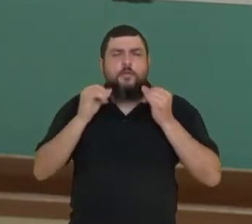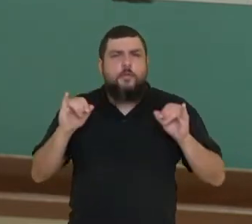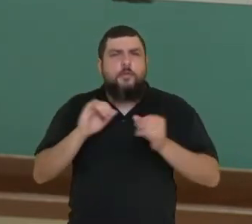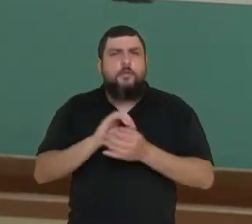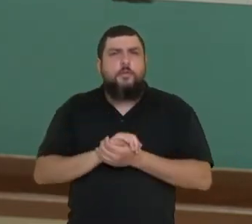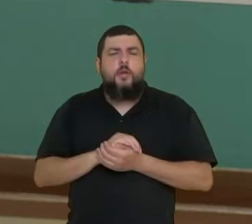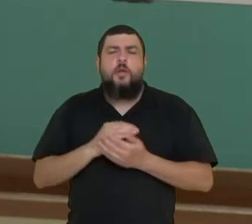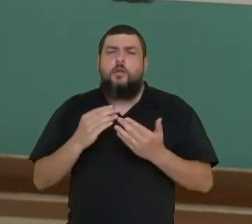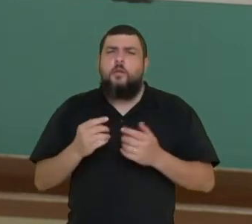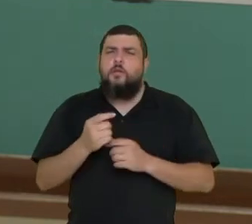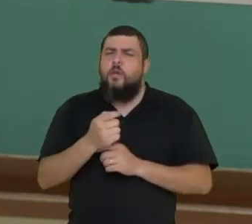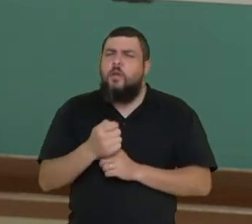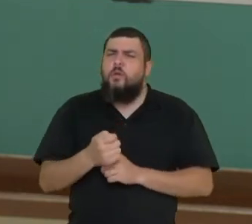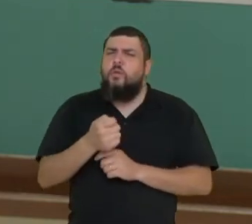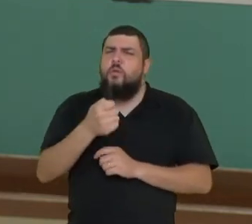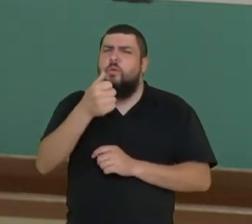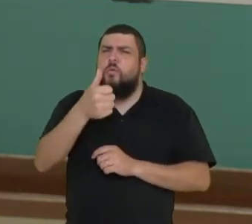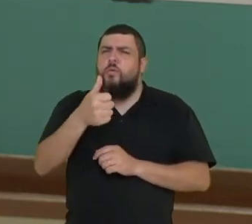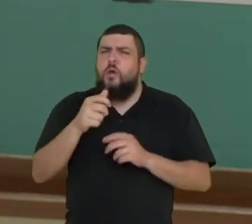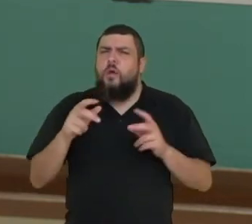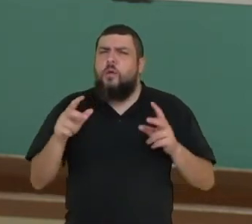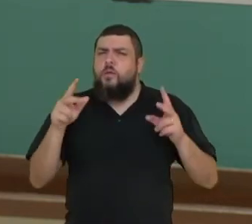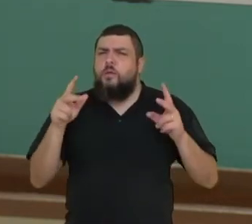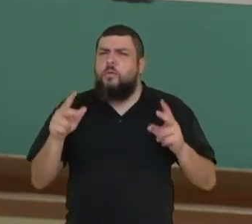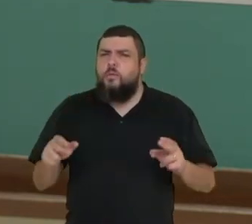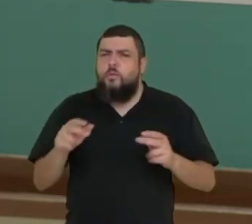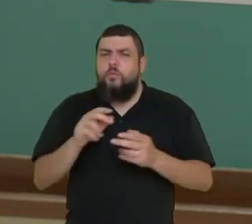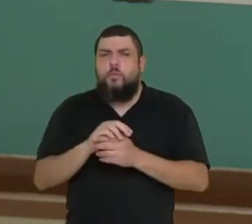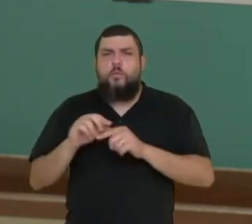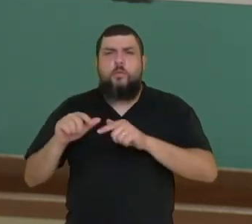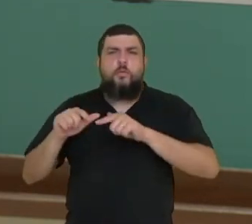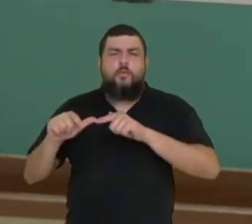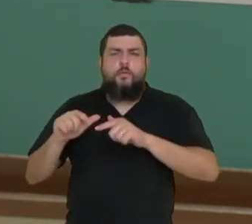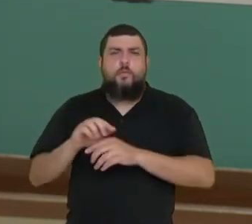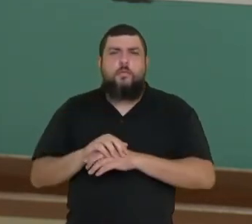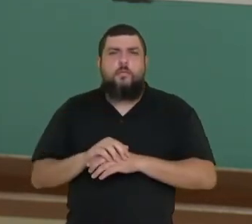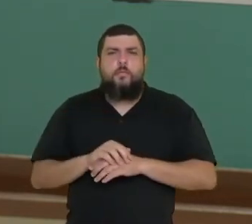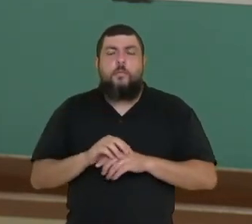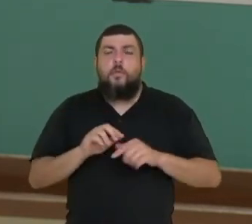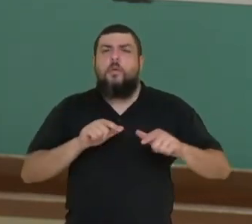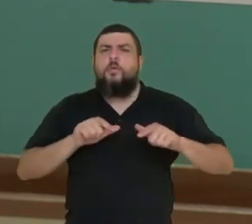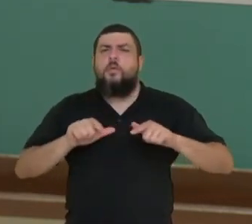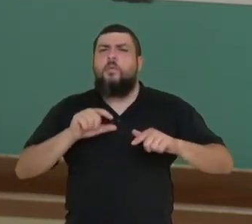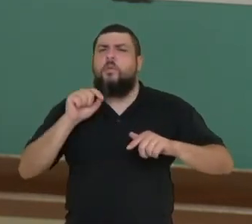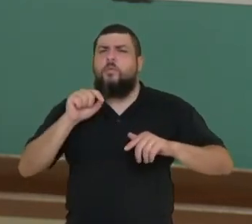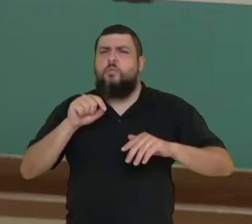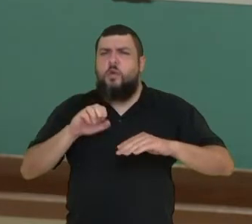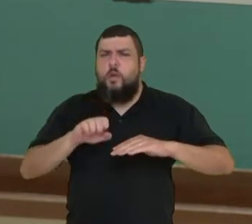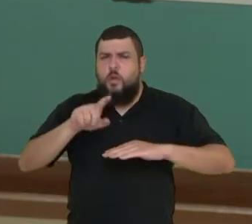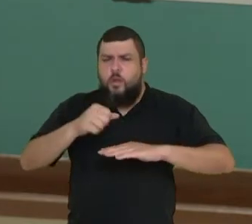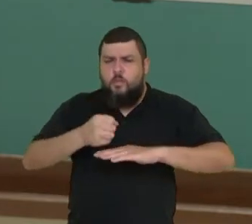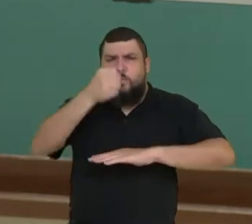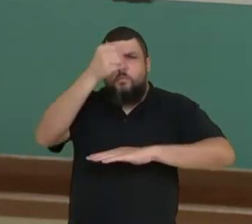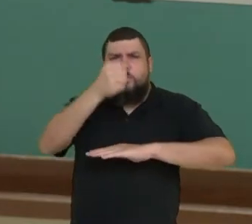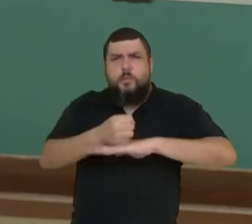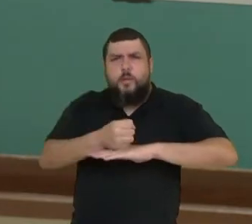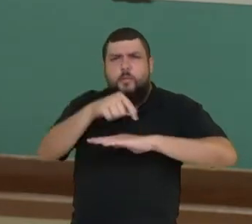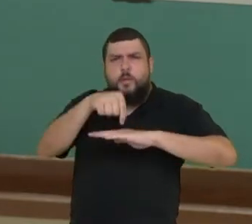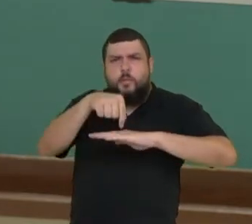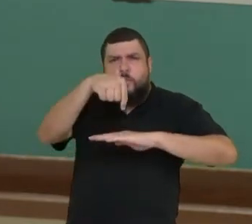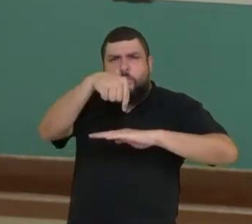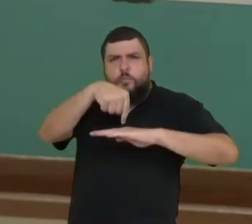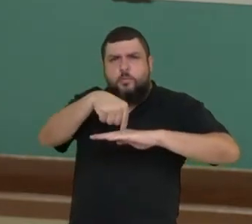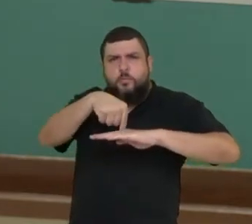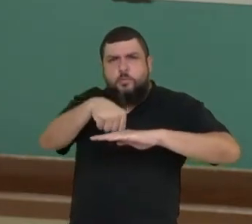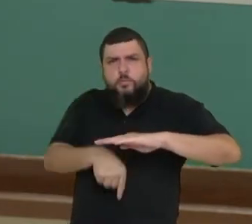quase igual. Então eu vou analisar que existe um trabalho que é o poder de penetração do martelo ao colocar a estaca